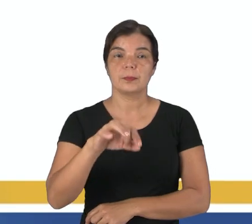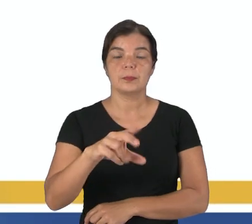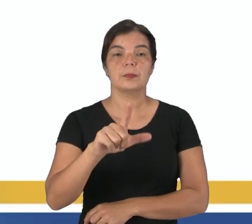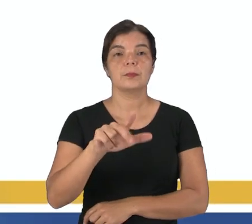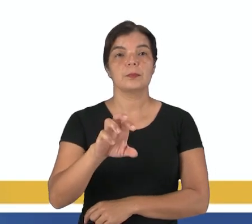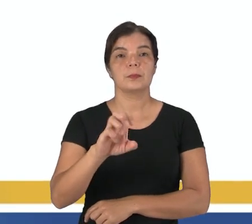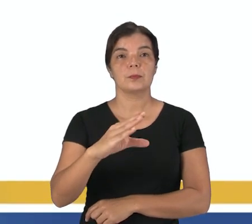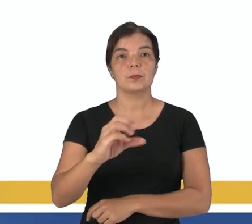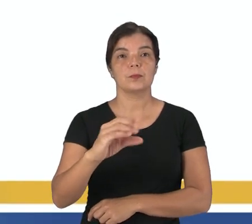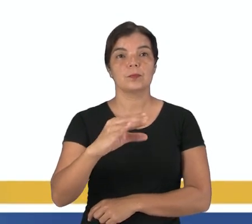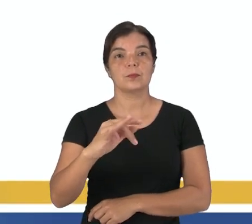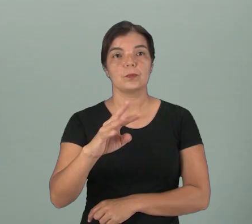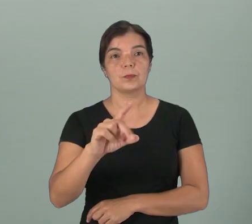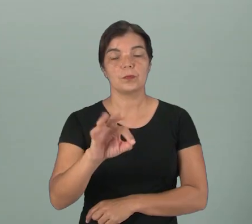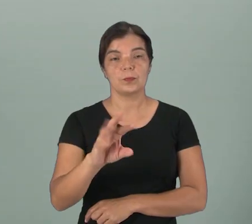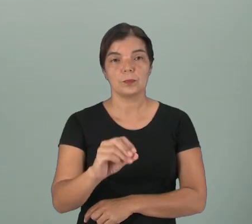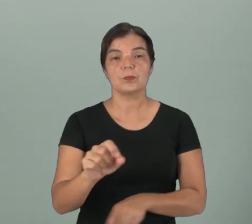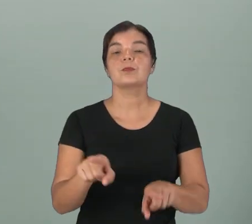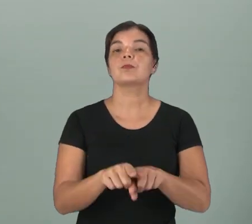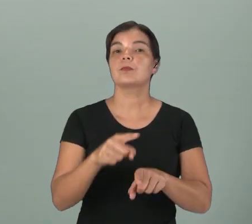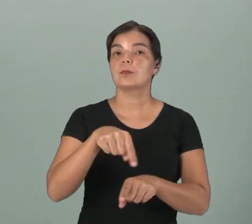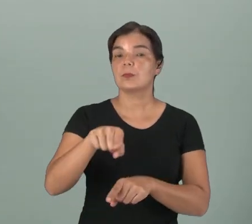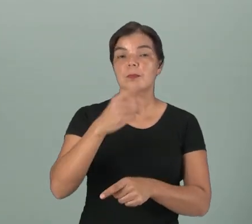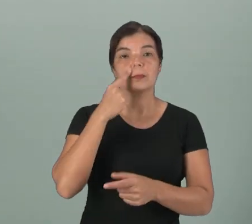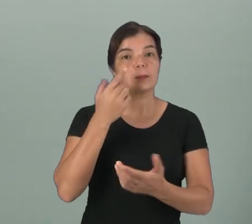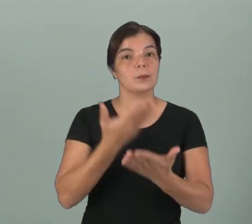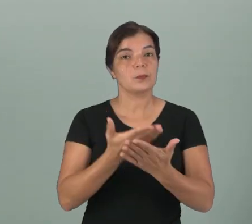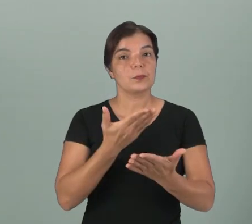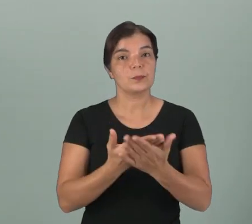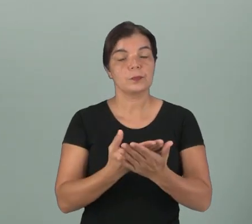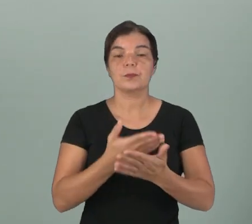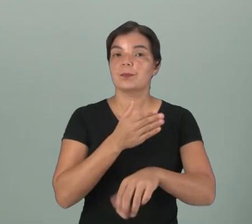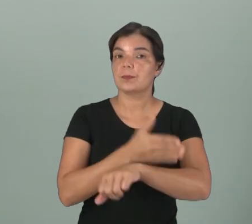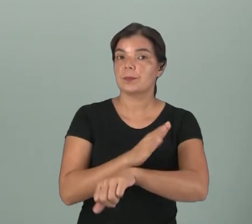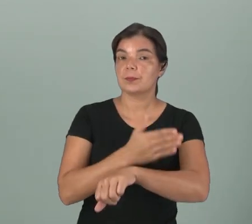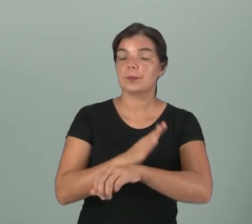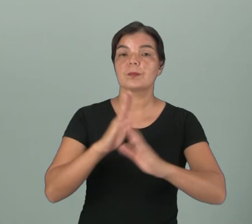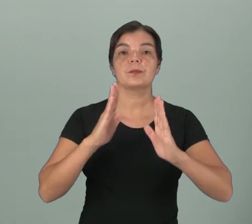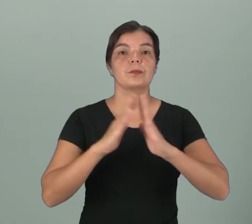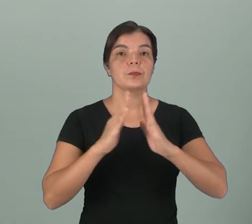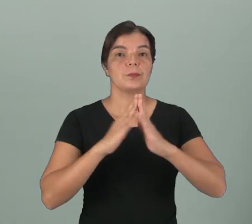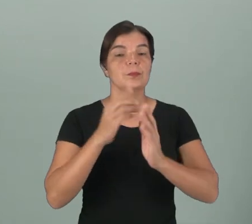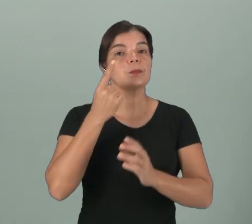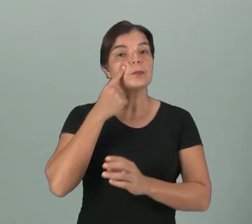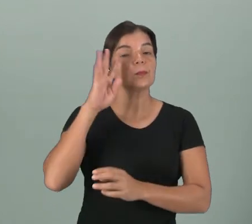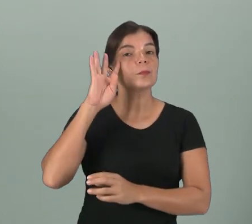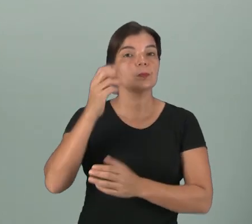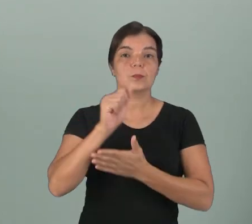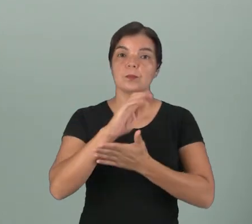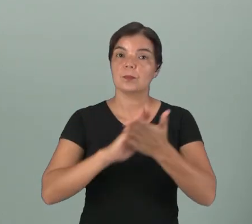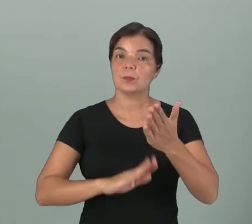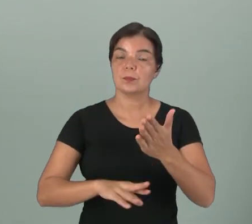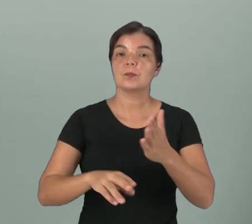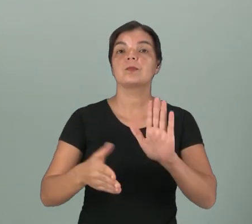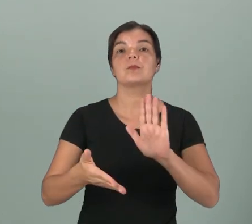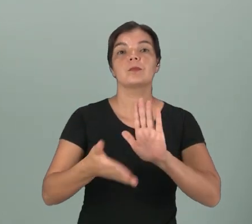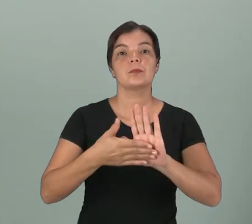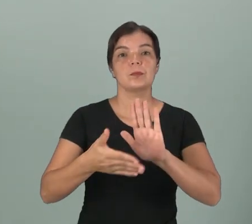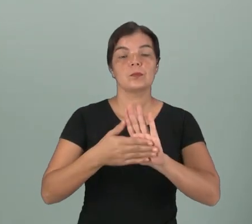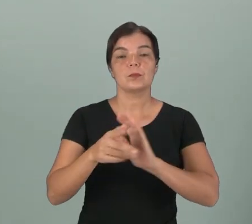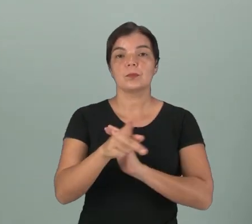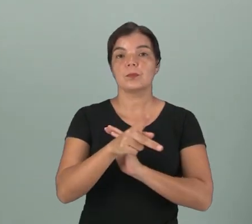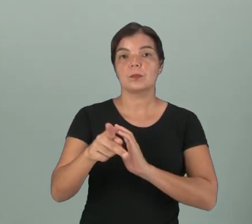e os leucócitos. Agora que a gente já abordou o tema, treine sua casa, procure realizar as atividades propostas pelo